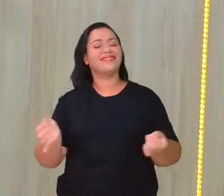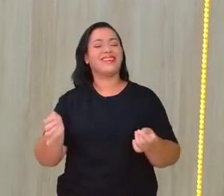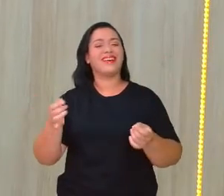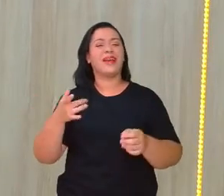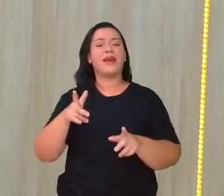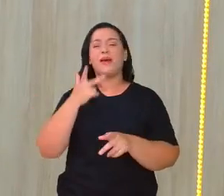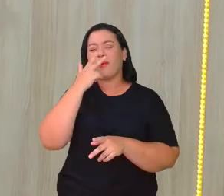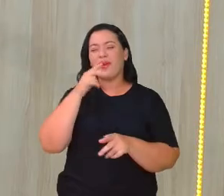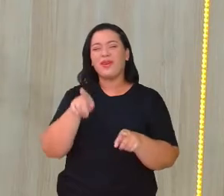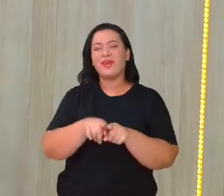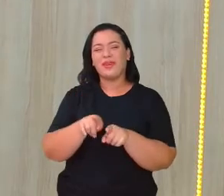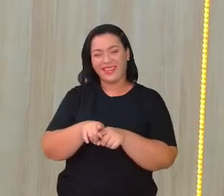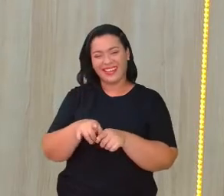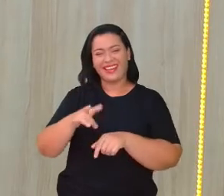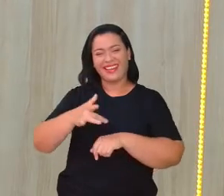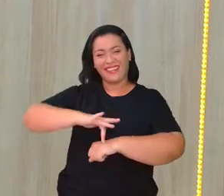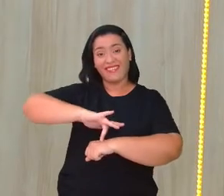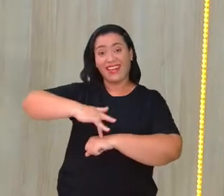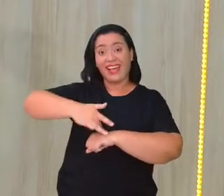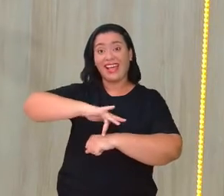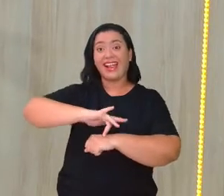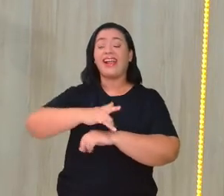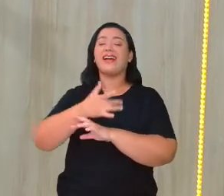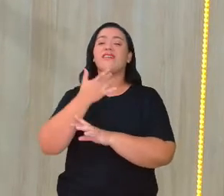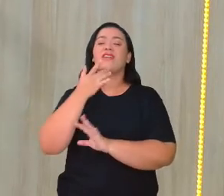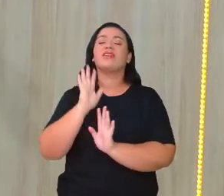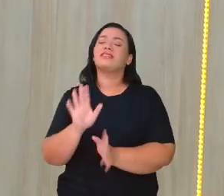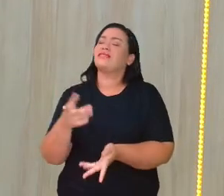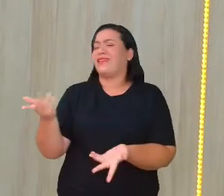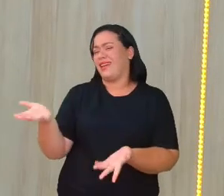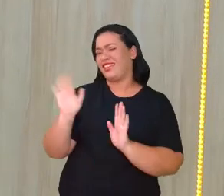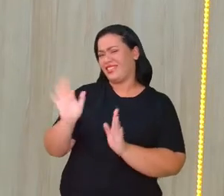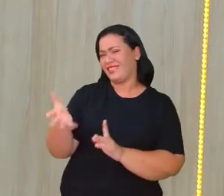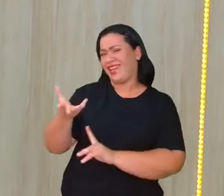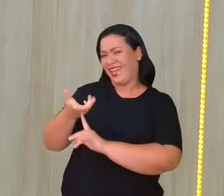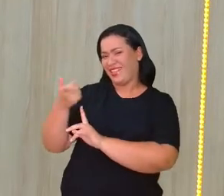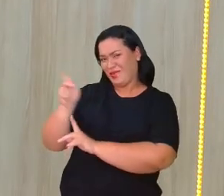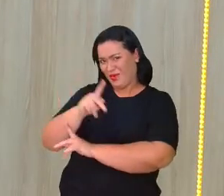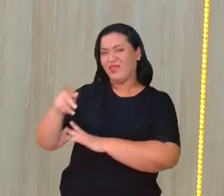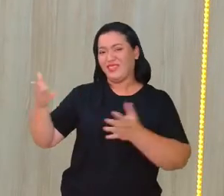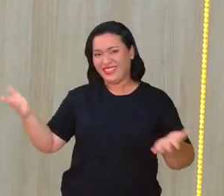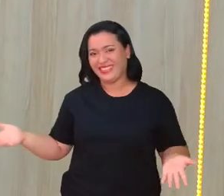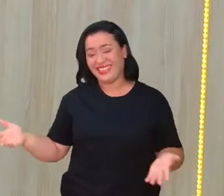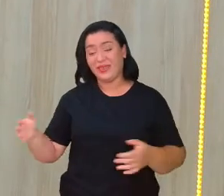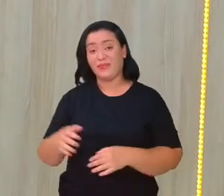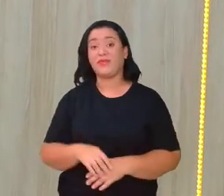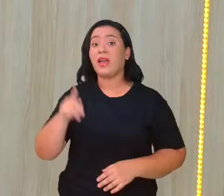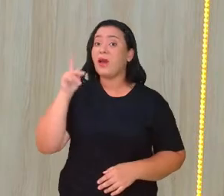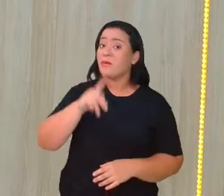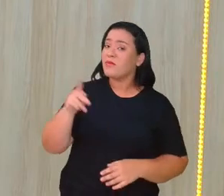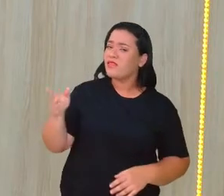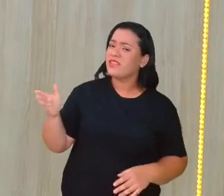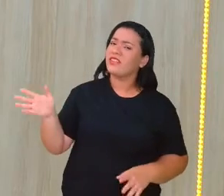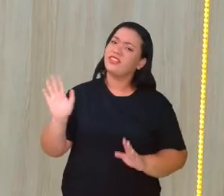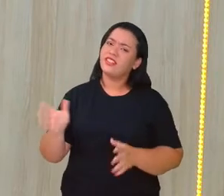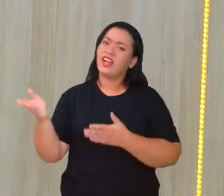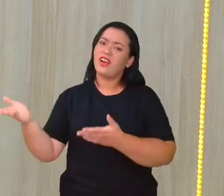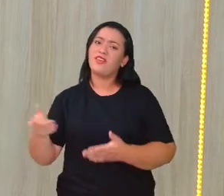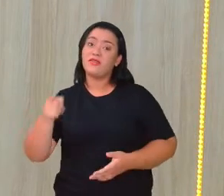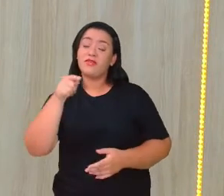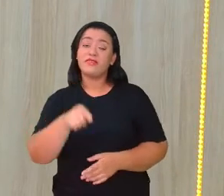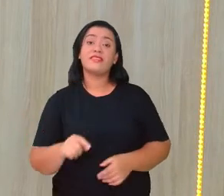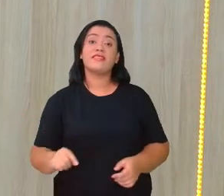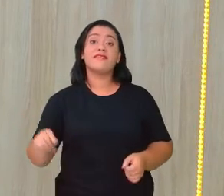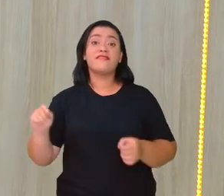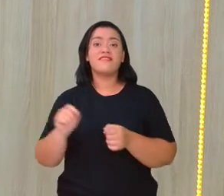Mais plásticos. mais artístico. Professora de arte, né, minha gente? Exato. Inclusive, a professora Dini fez um convite, né, para você